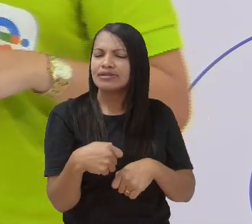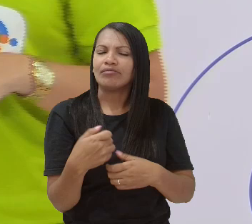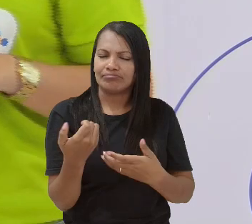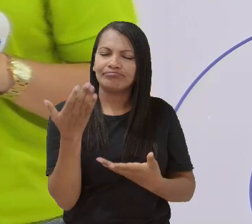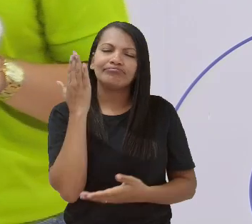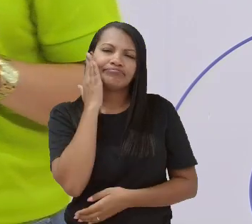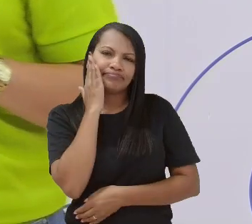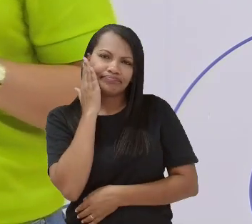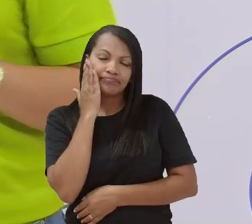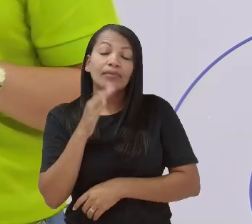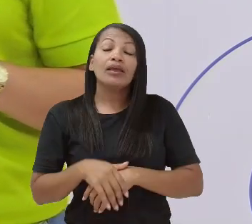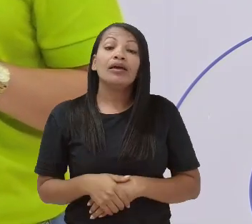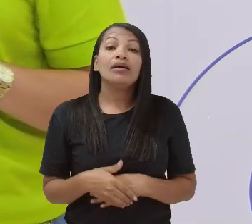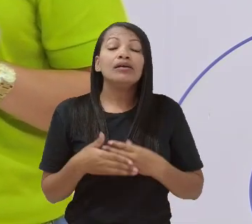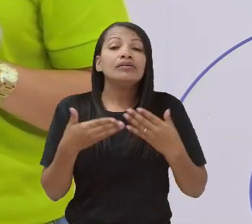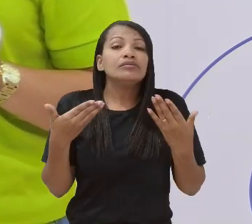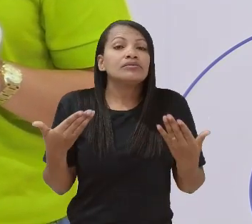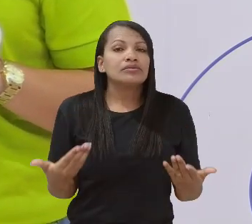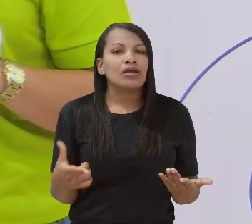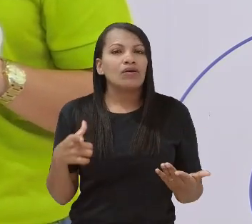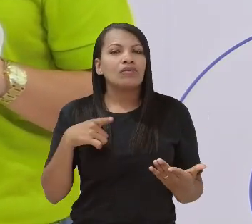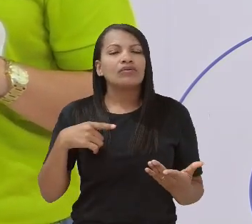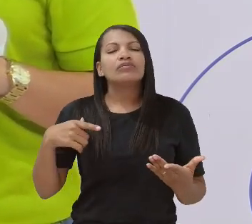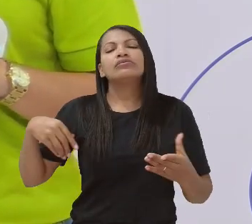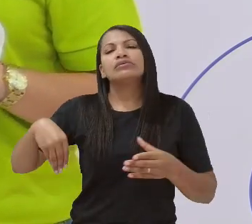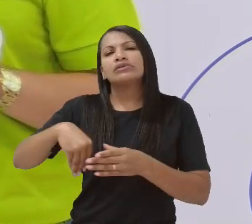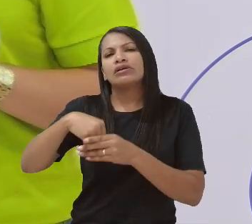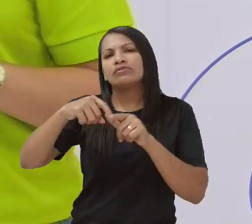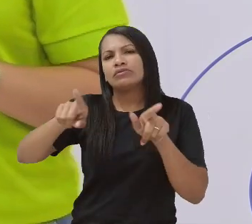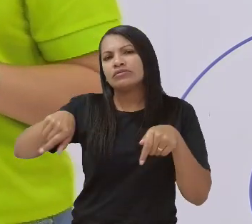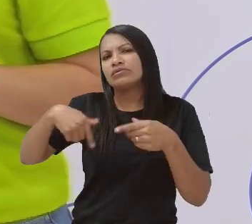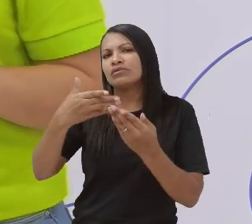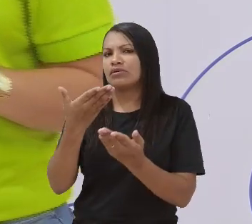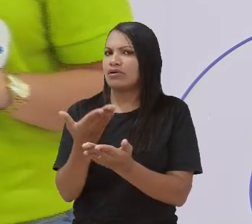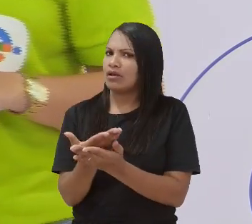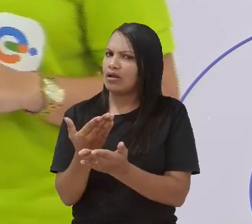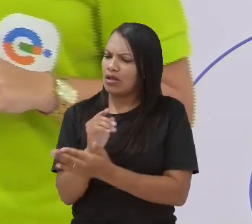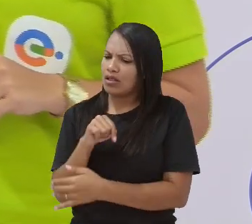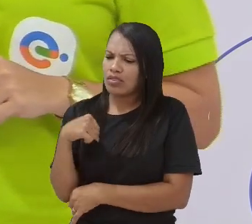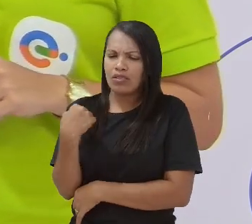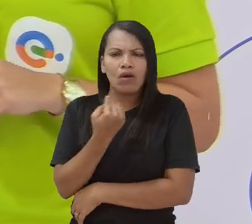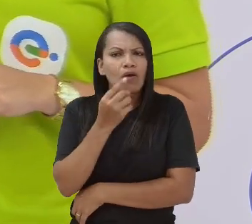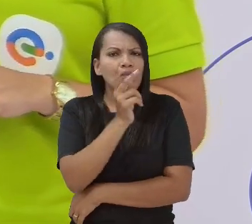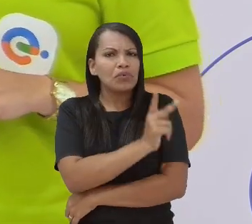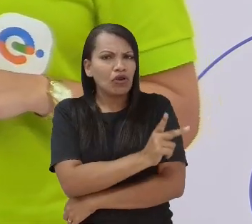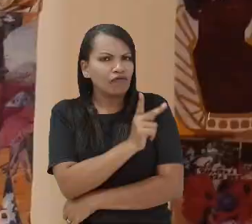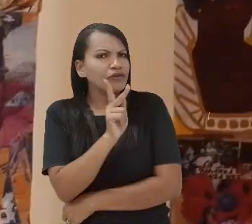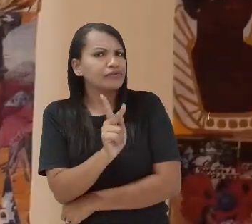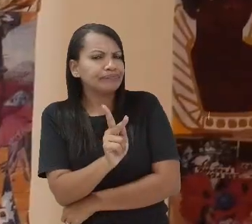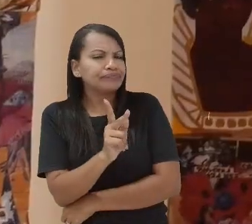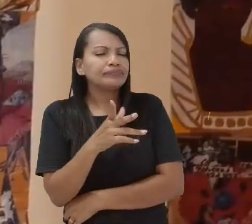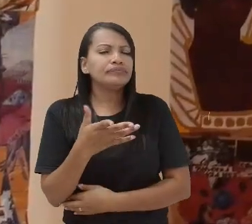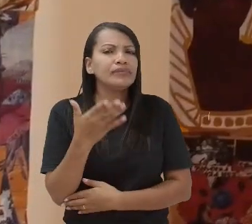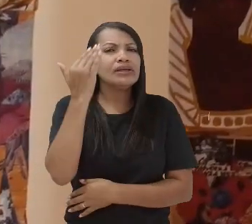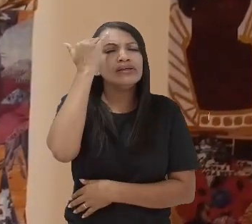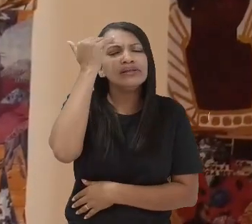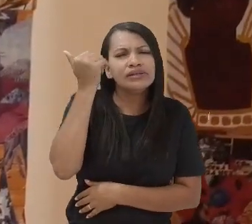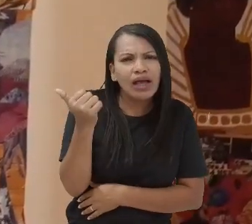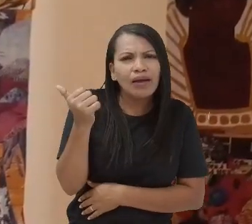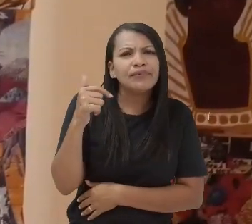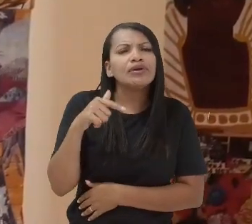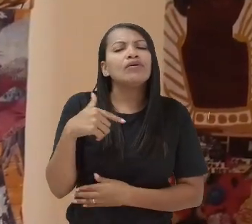Então assim, quem está no miudinho da sala de aula, como nós também estamos, né? Com certeza. Em outro momento, sabe o quanto